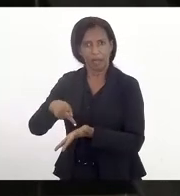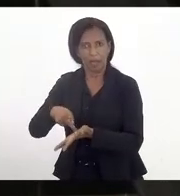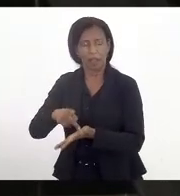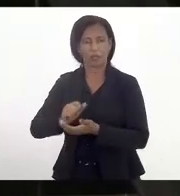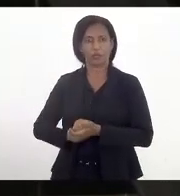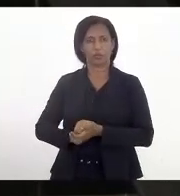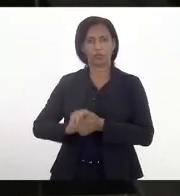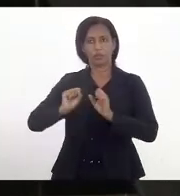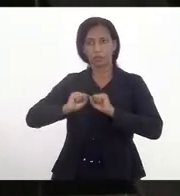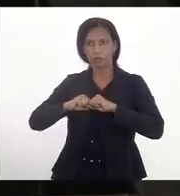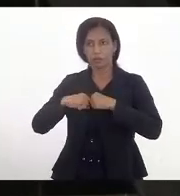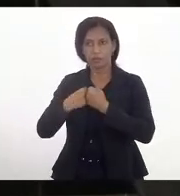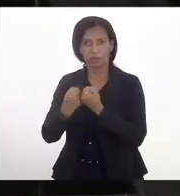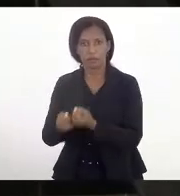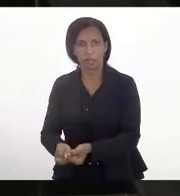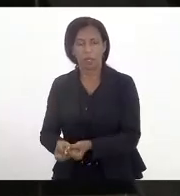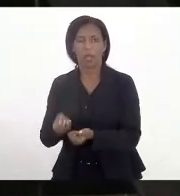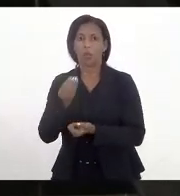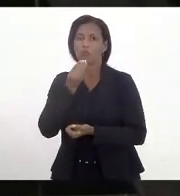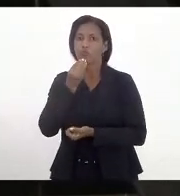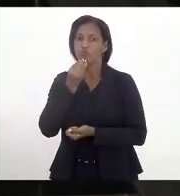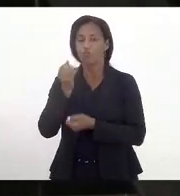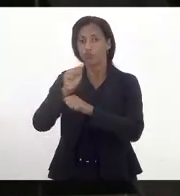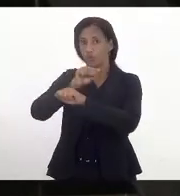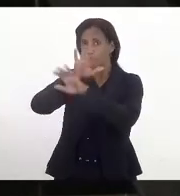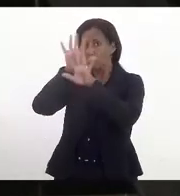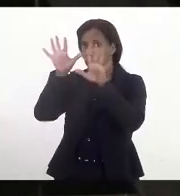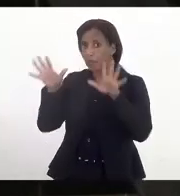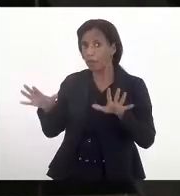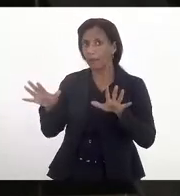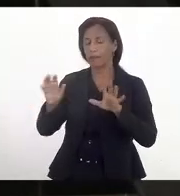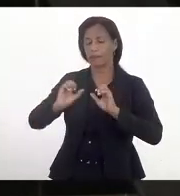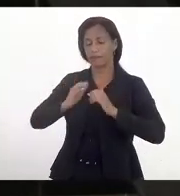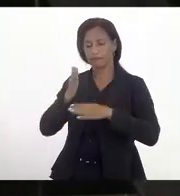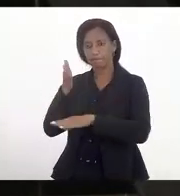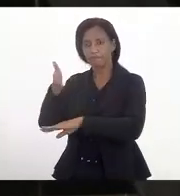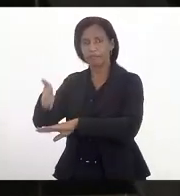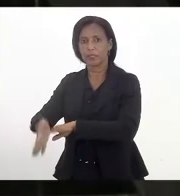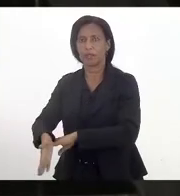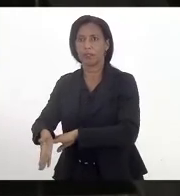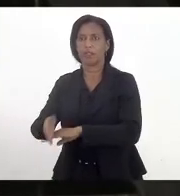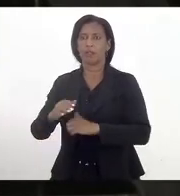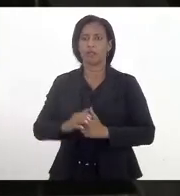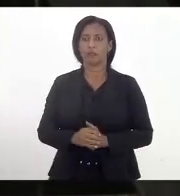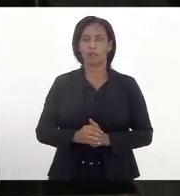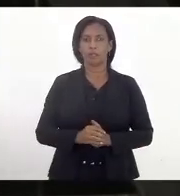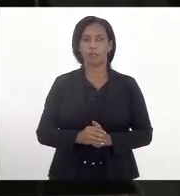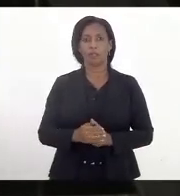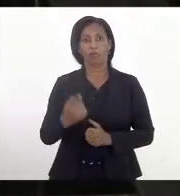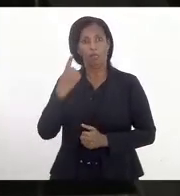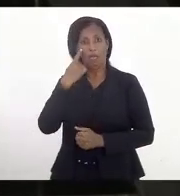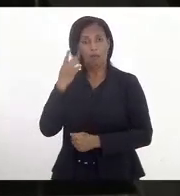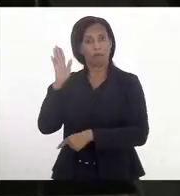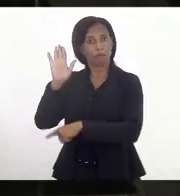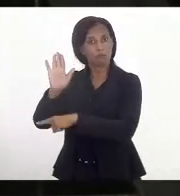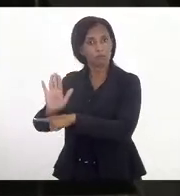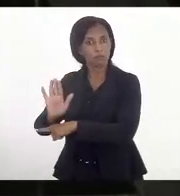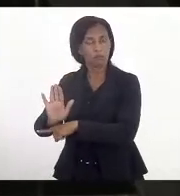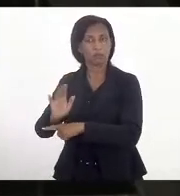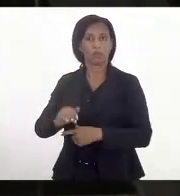enfrentá-las é com transparência enfrentá-las é defender aquilo